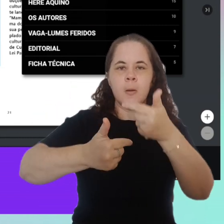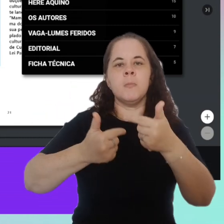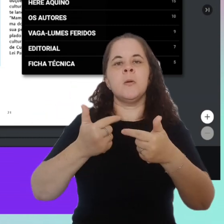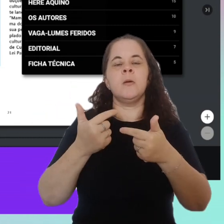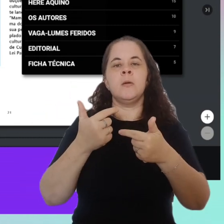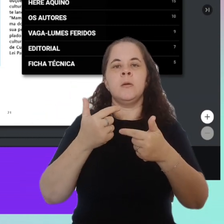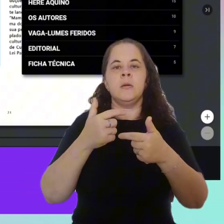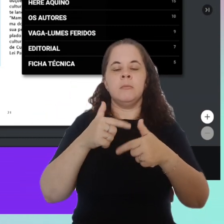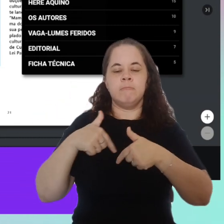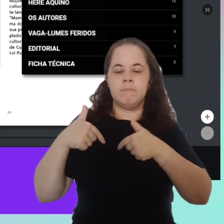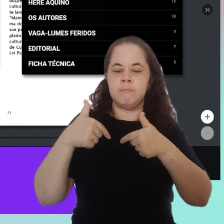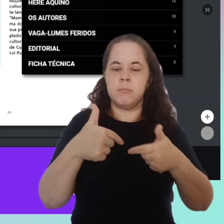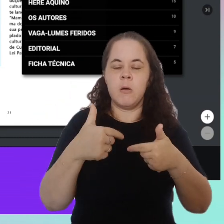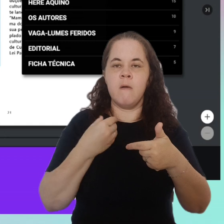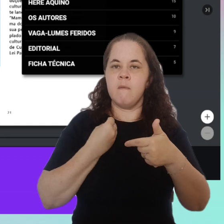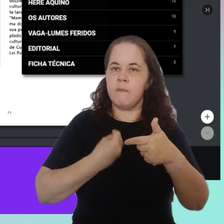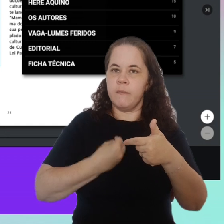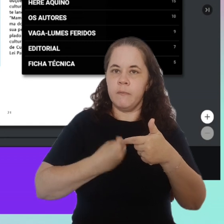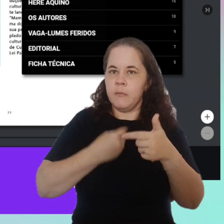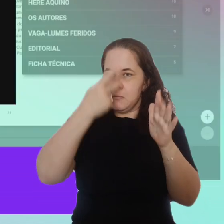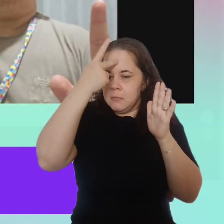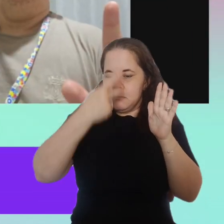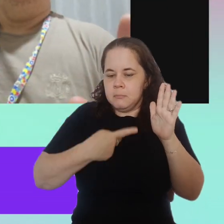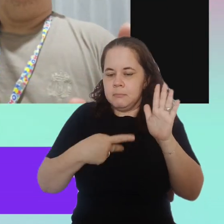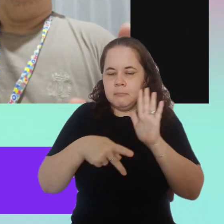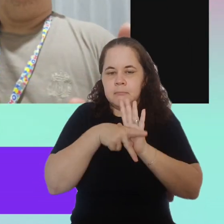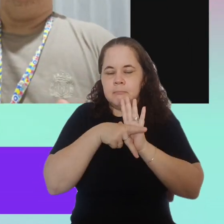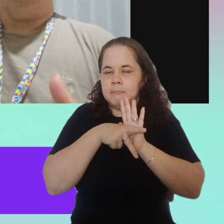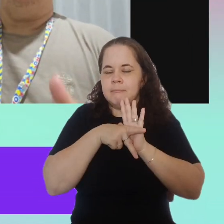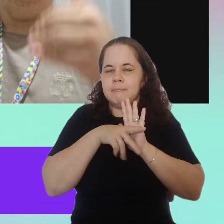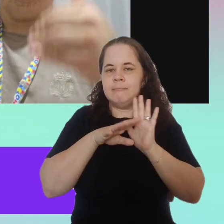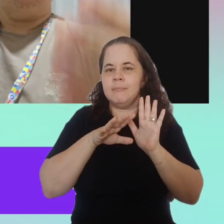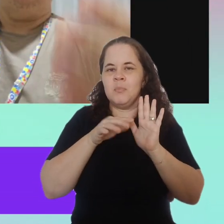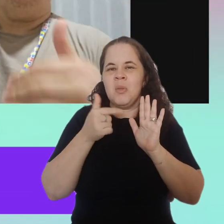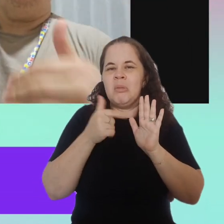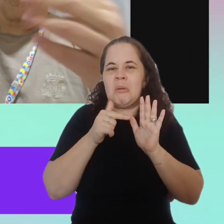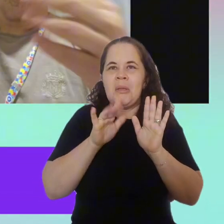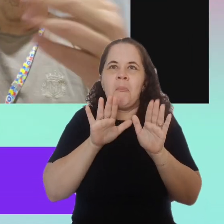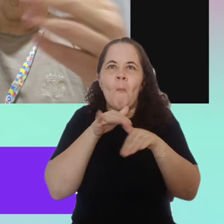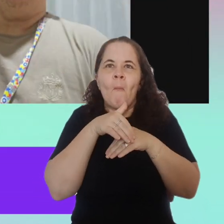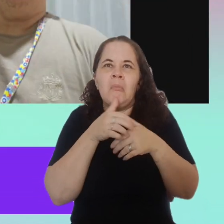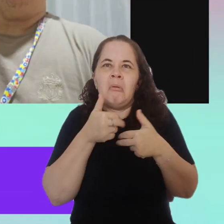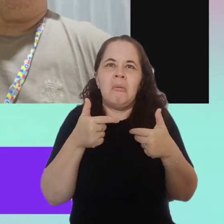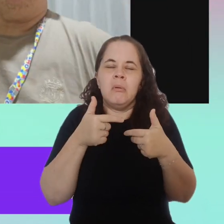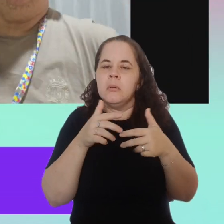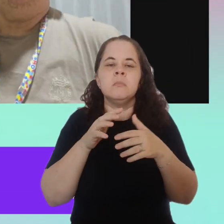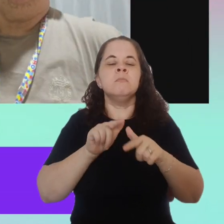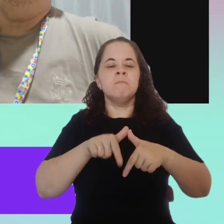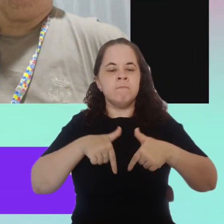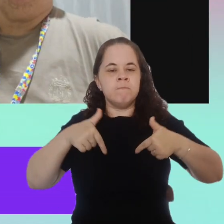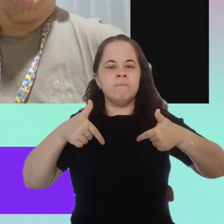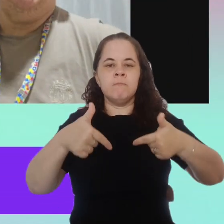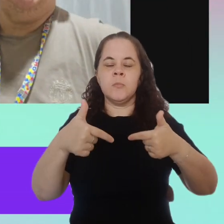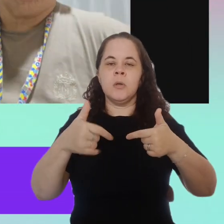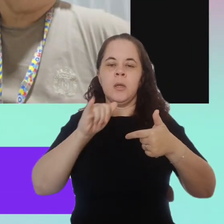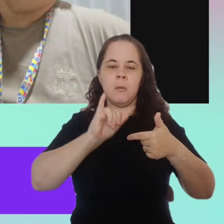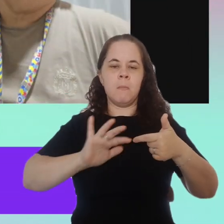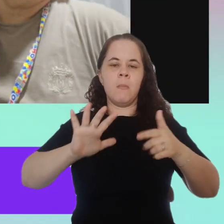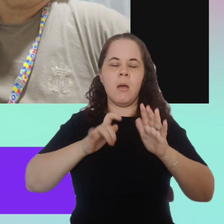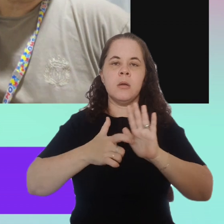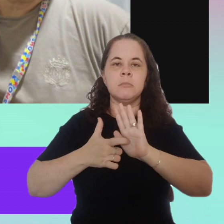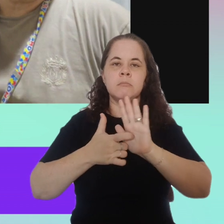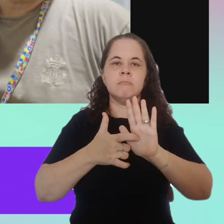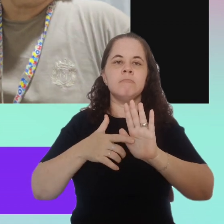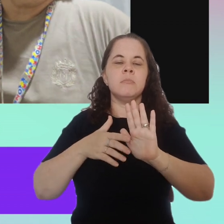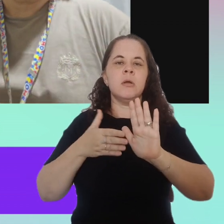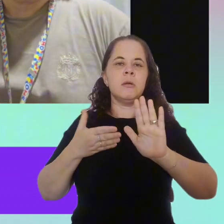político de viver plenamente a sua vida, né? E É, conseguirem conquistar espaço através de sua imagem,